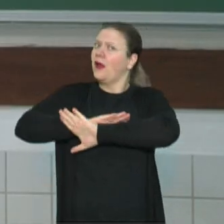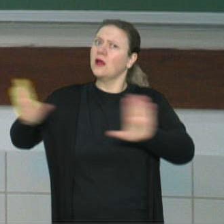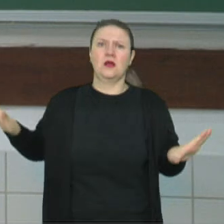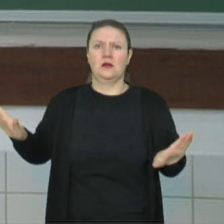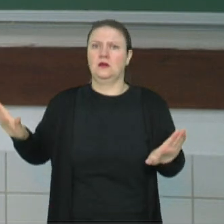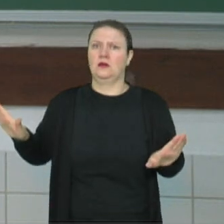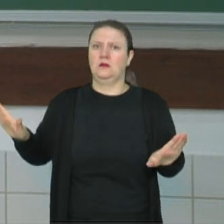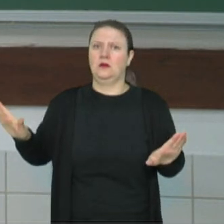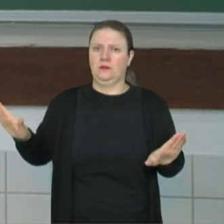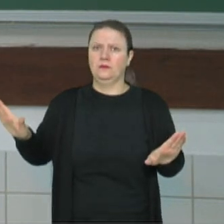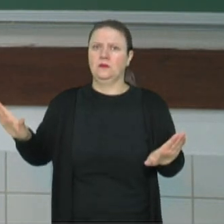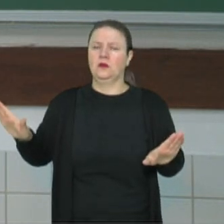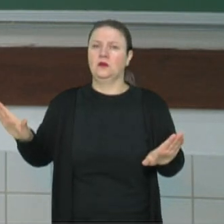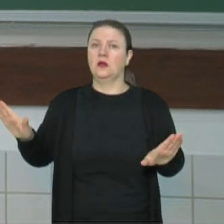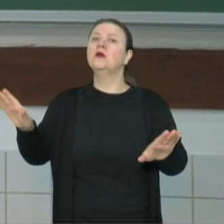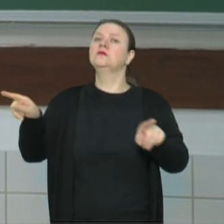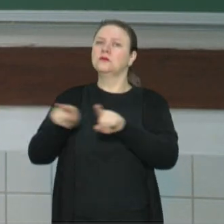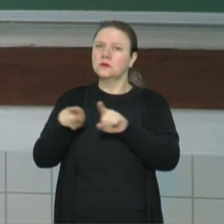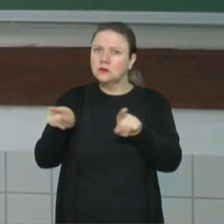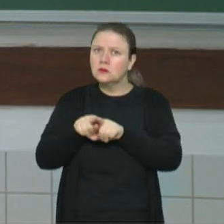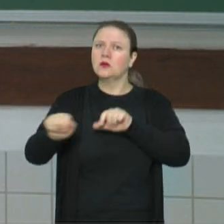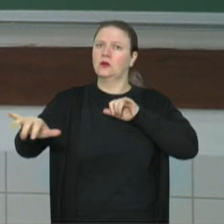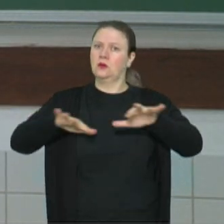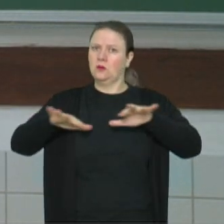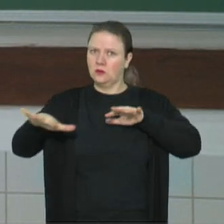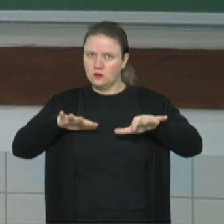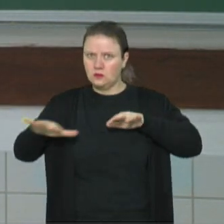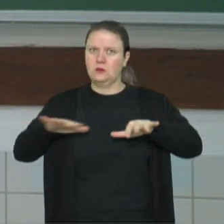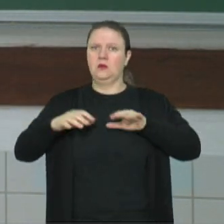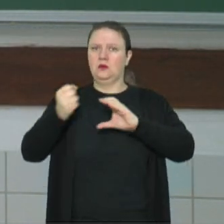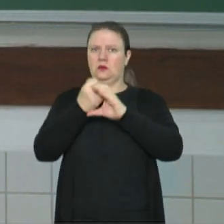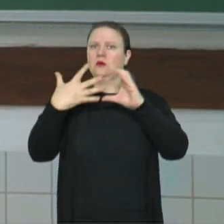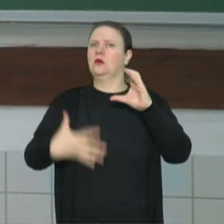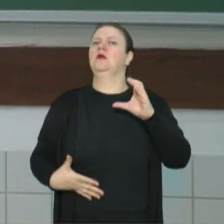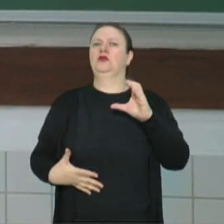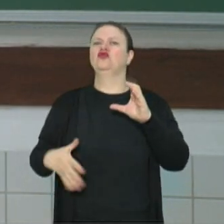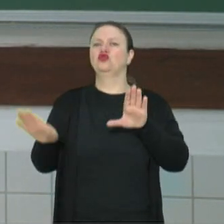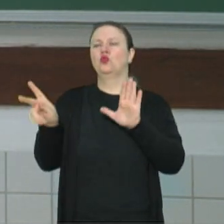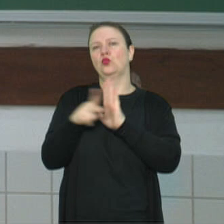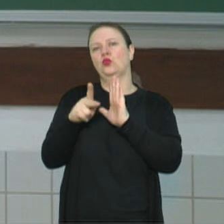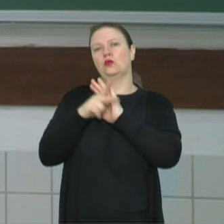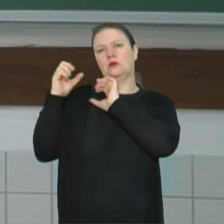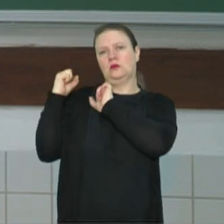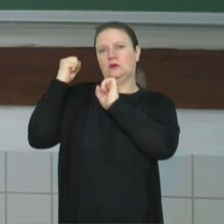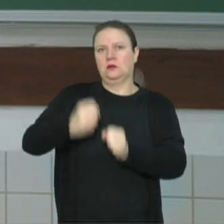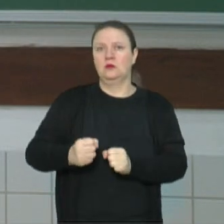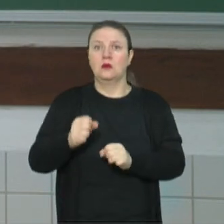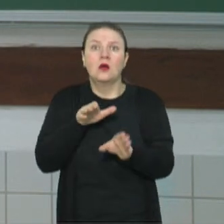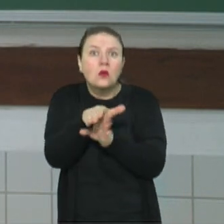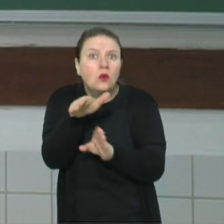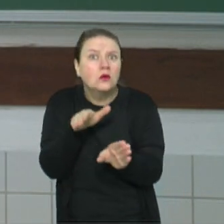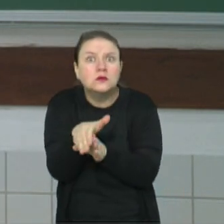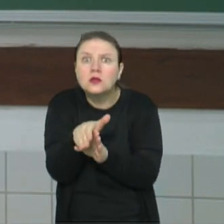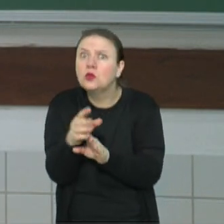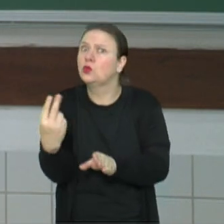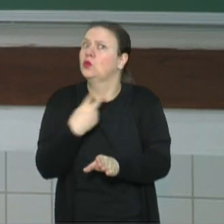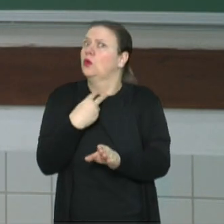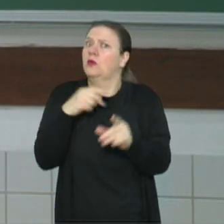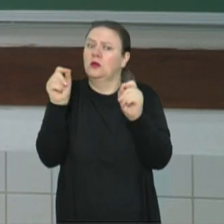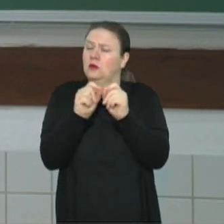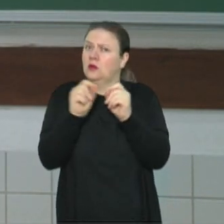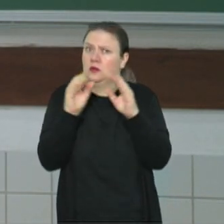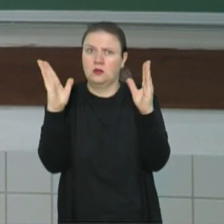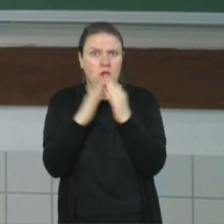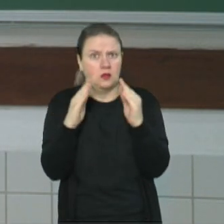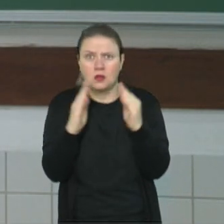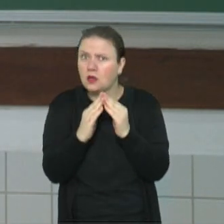soltando, né, que estava apertando. Então isso daqui também é um movimento bastante característico ao mata-leão. Aconselho a vocês, não façam isso em casa, nenhum desses movimentos